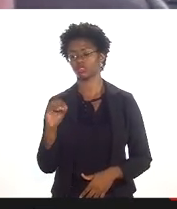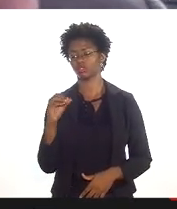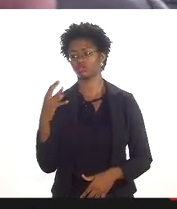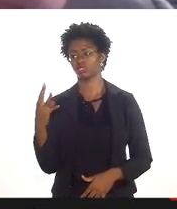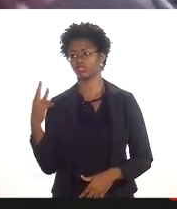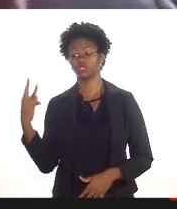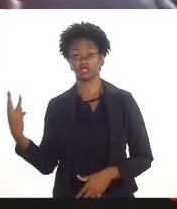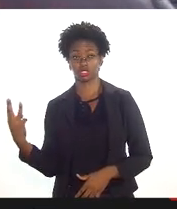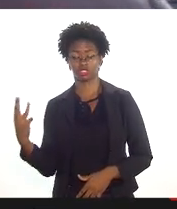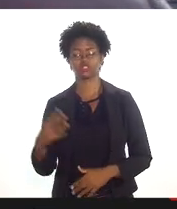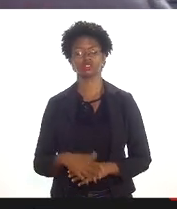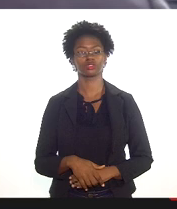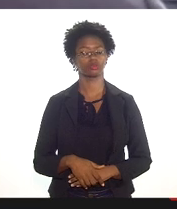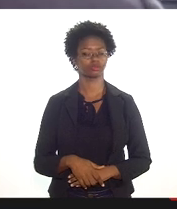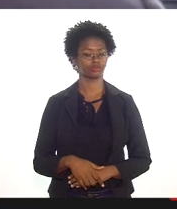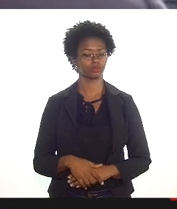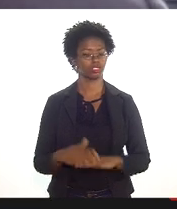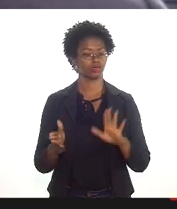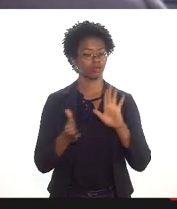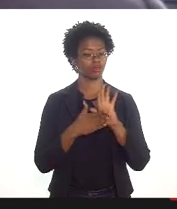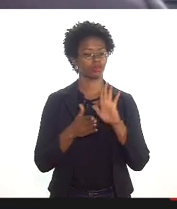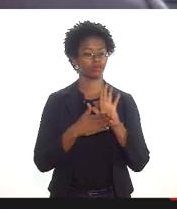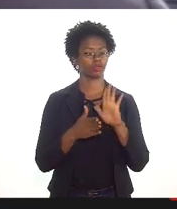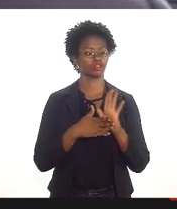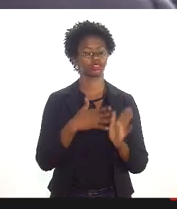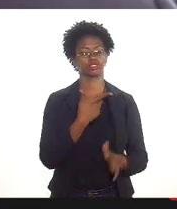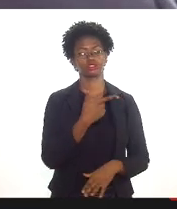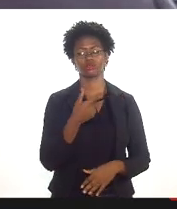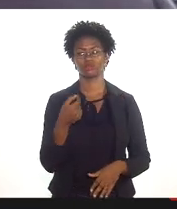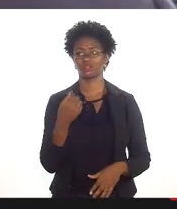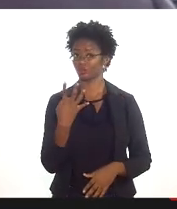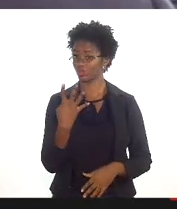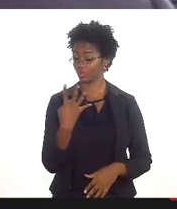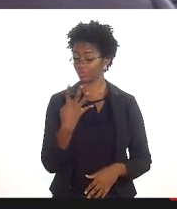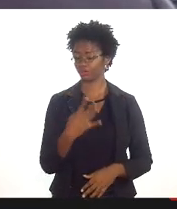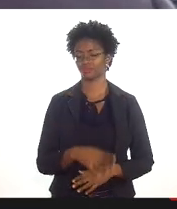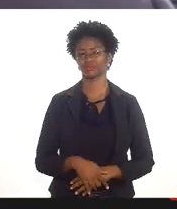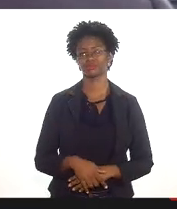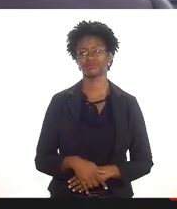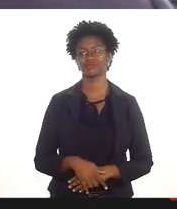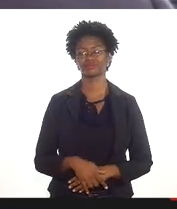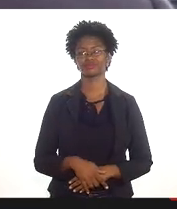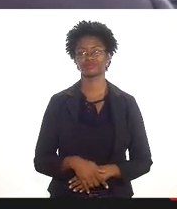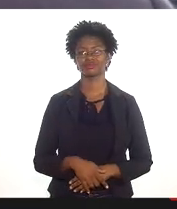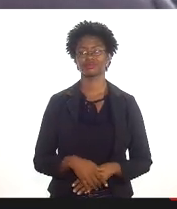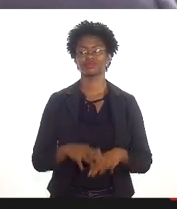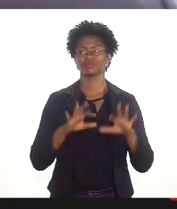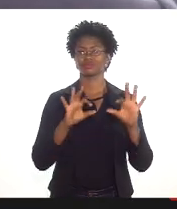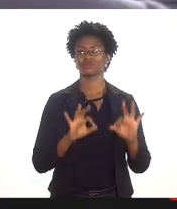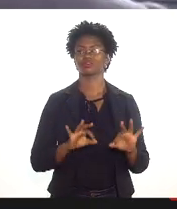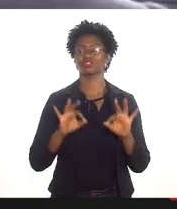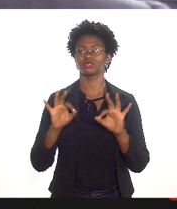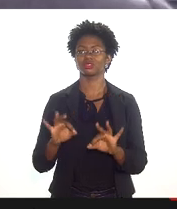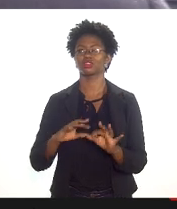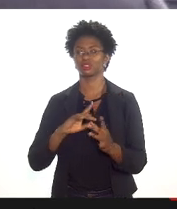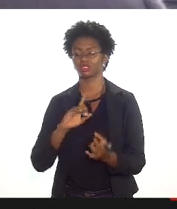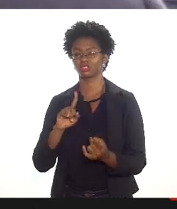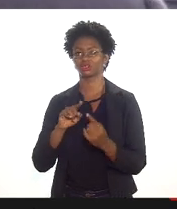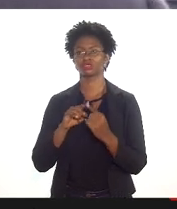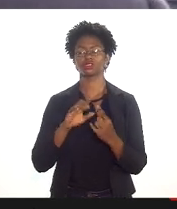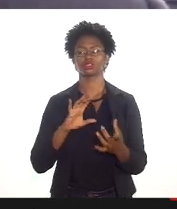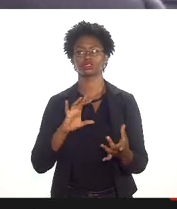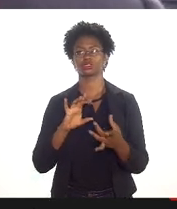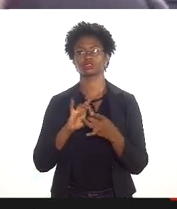834-8004-033, que foi uma proposta de 2004 e foi exatamente relacionada à